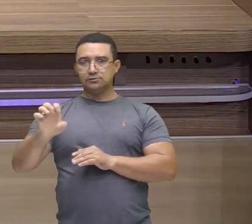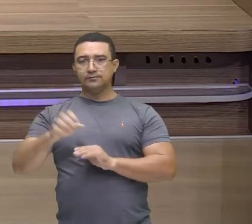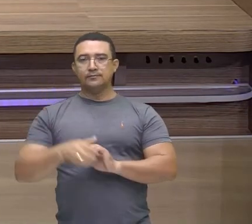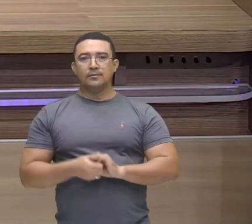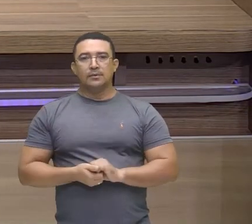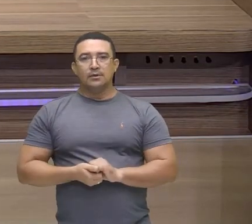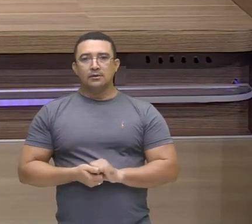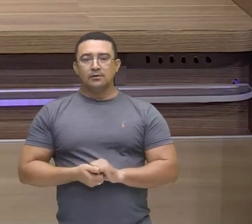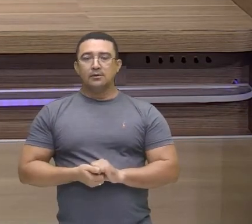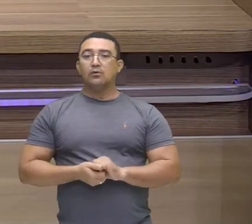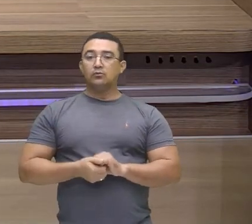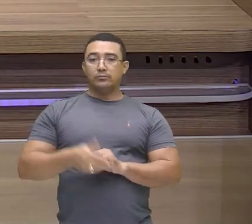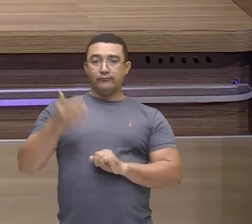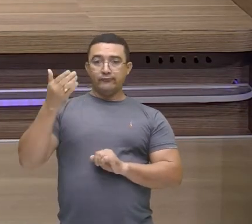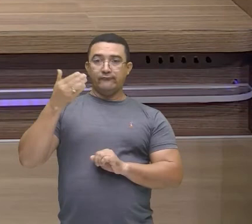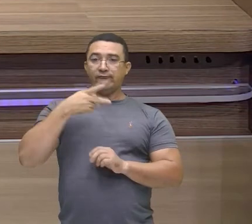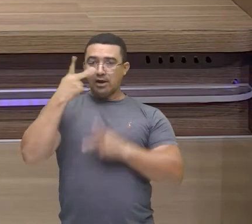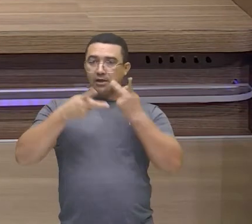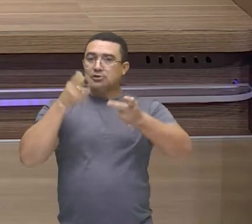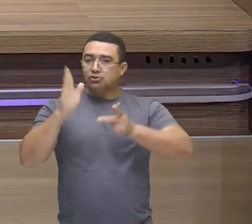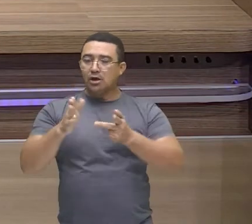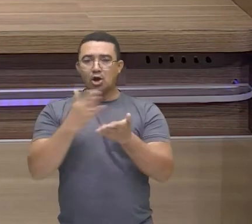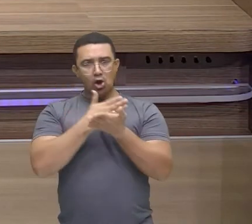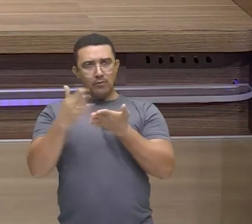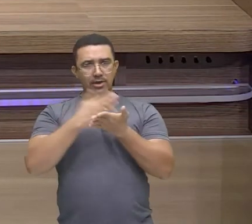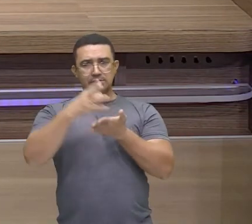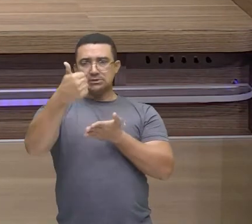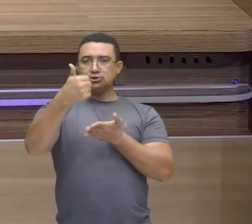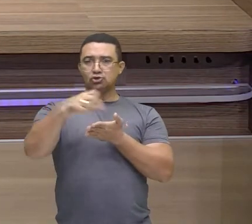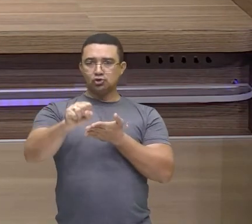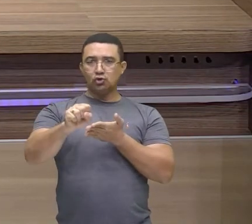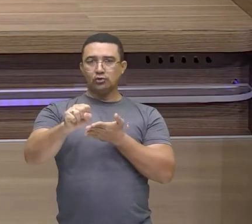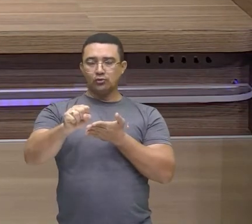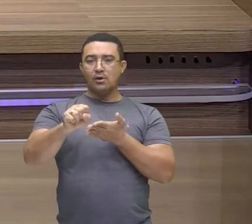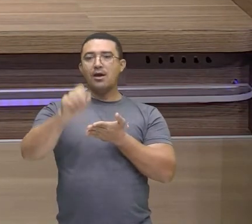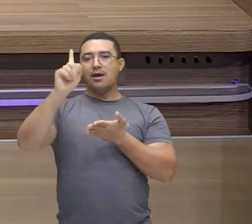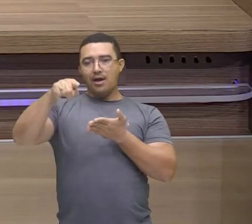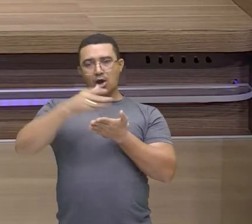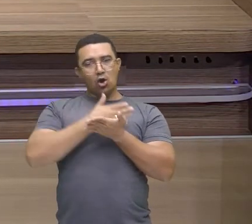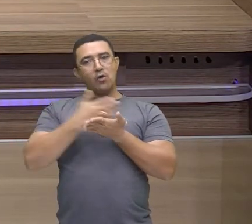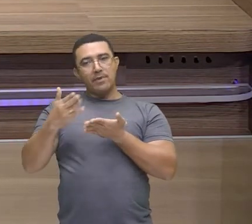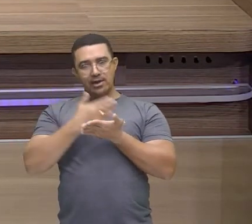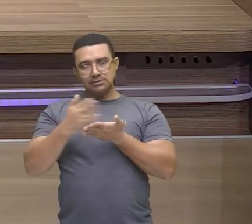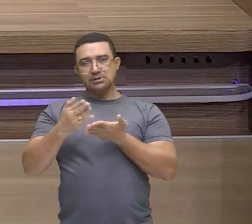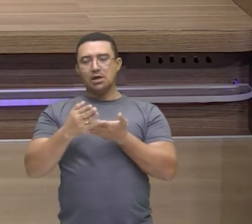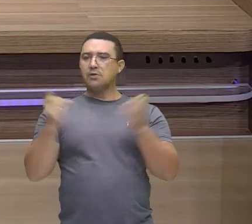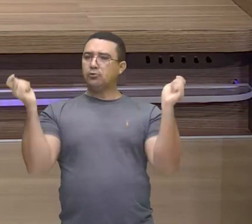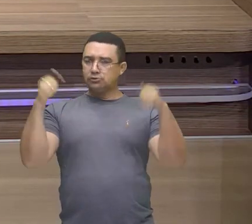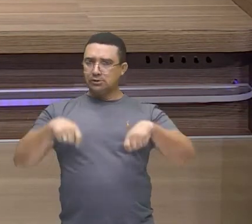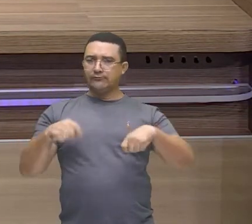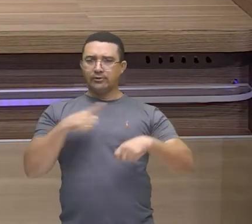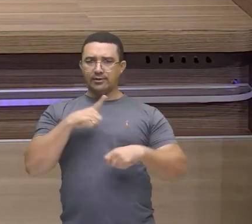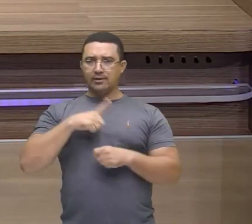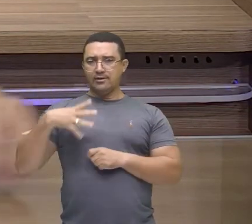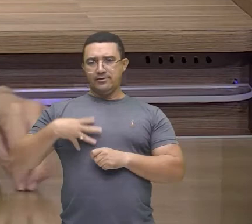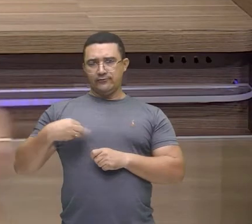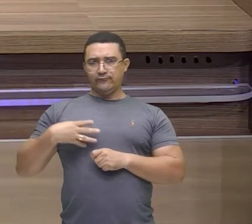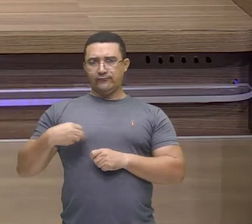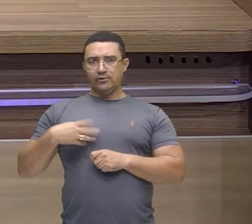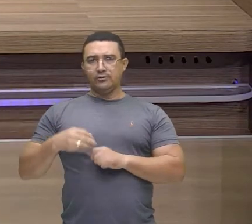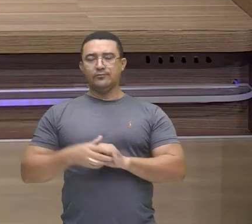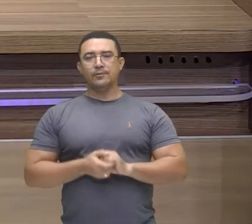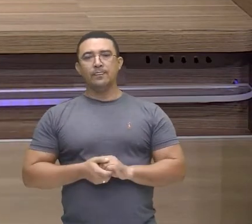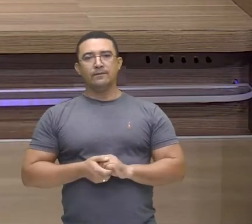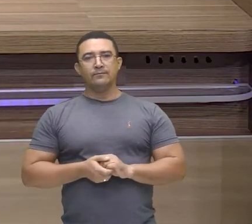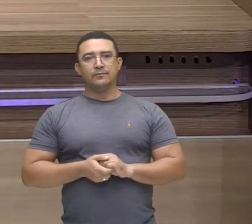gente falou anteriormente que a partir dos 18 anos é que entra na fase da reprodução. Então seria o ideal que todo mundo fosse